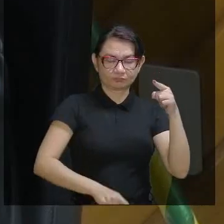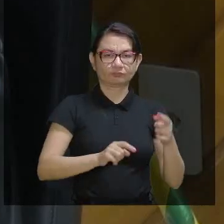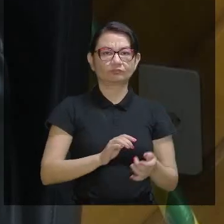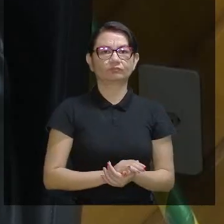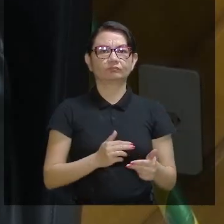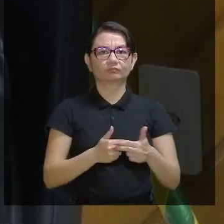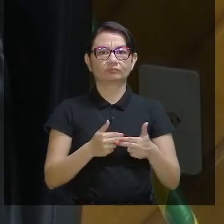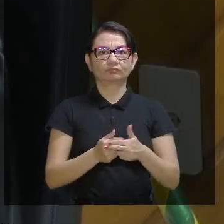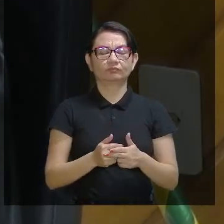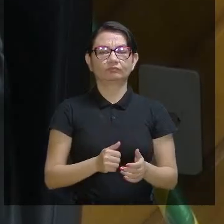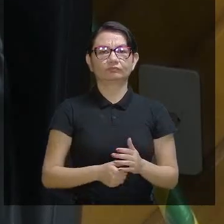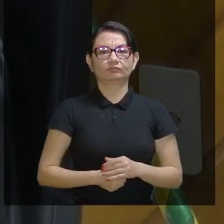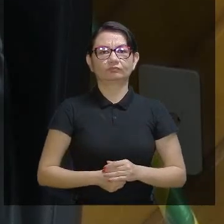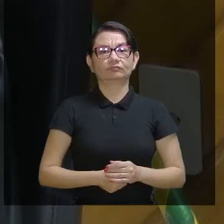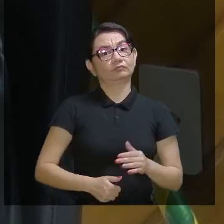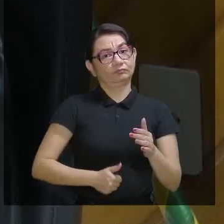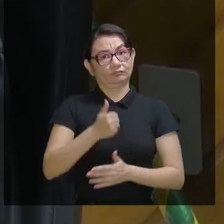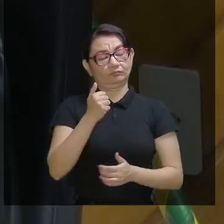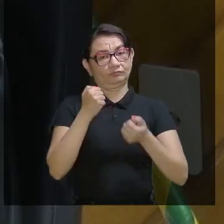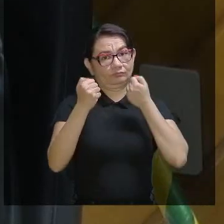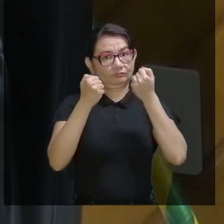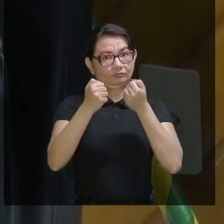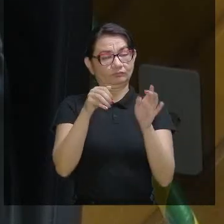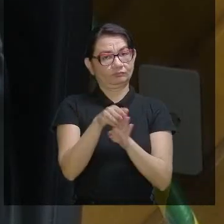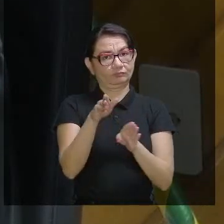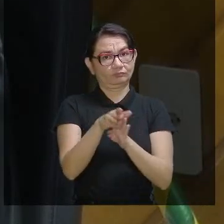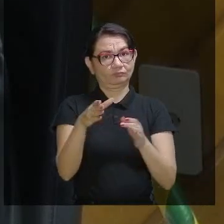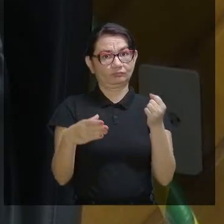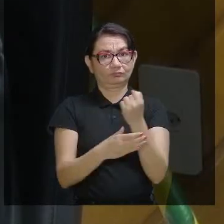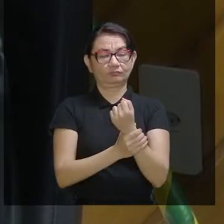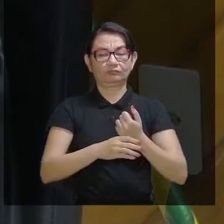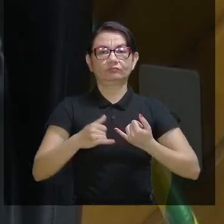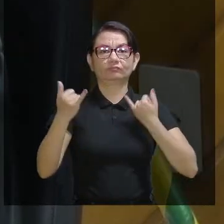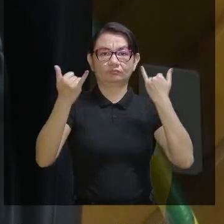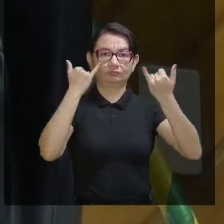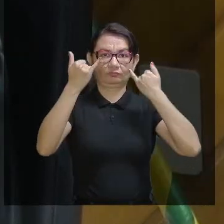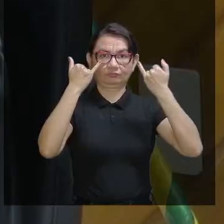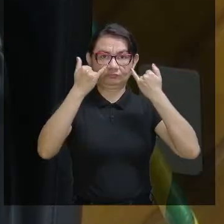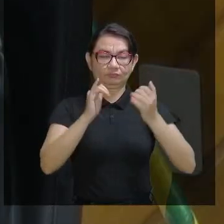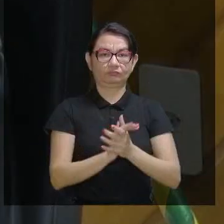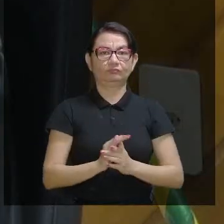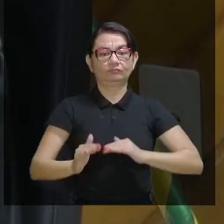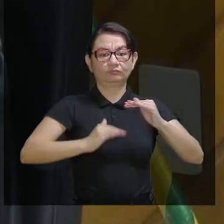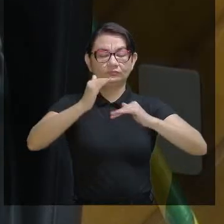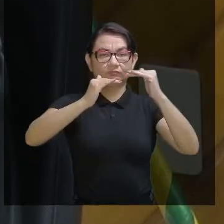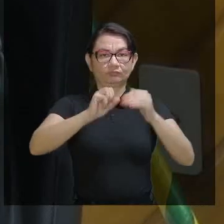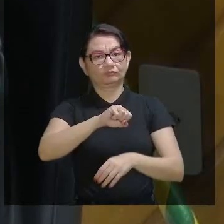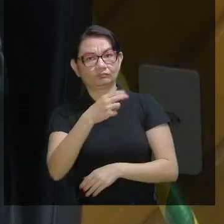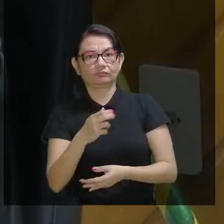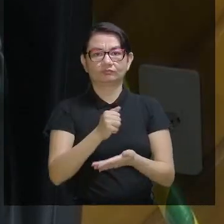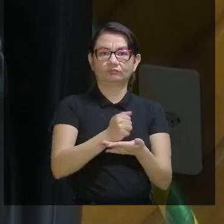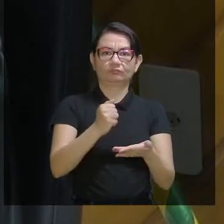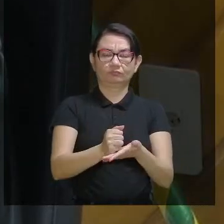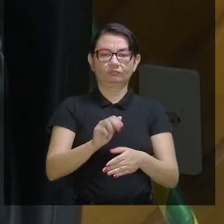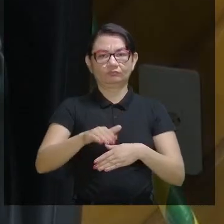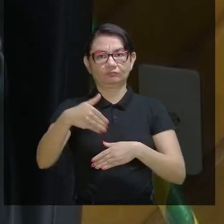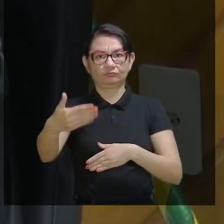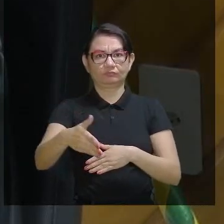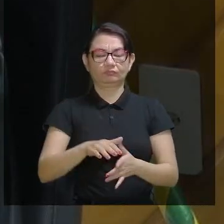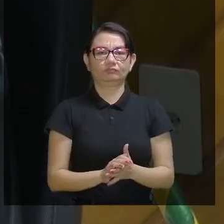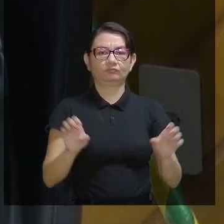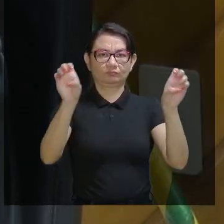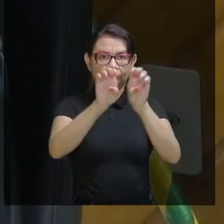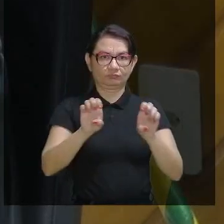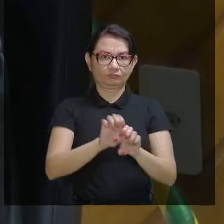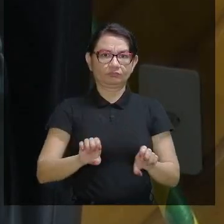sido submetidas aos processos institucionais de segurança da informação, ainda que desenvolvidas ou contratadas fora da estrutura